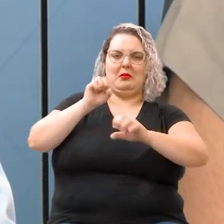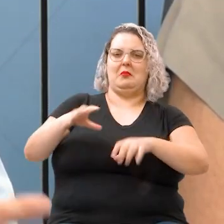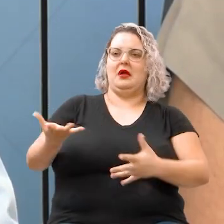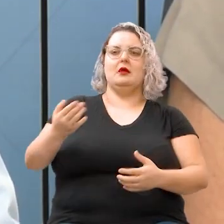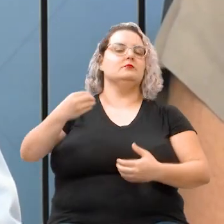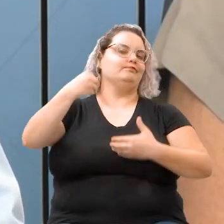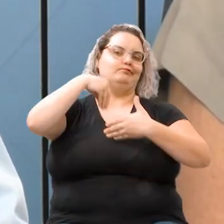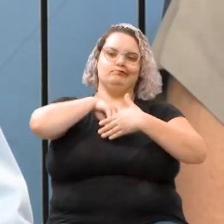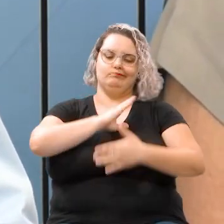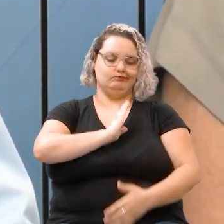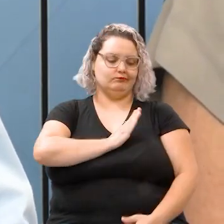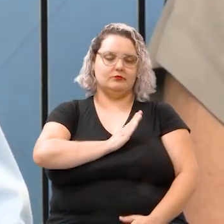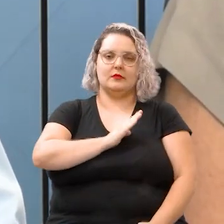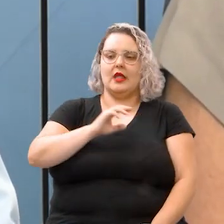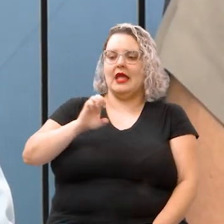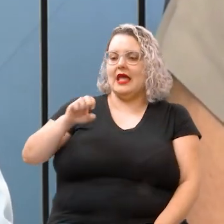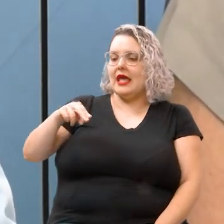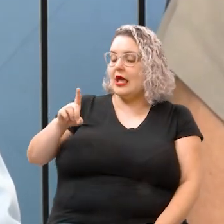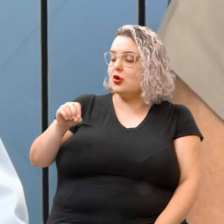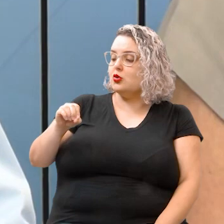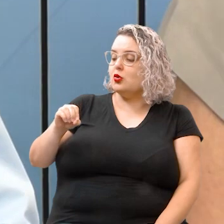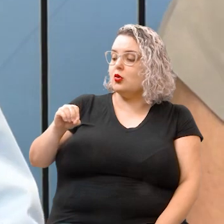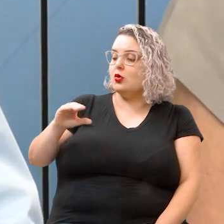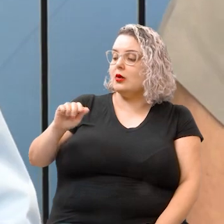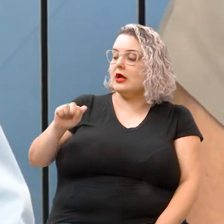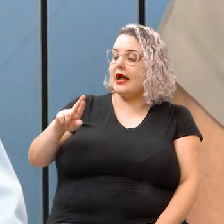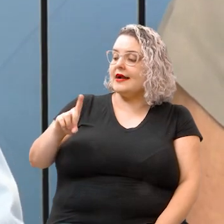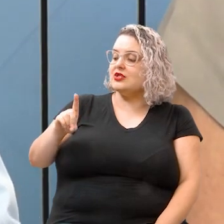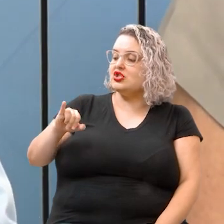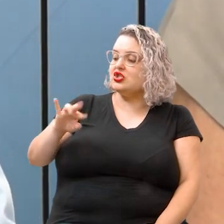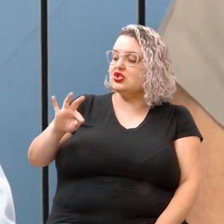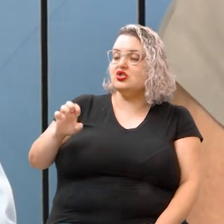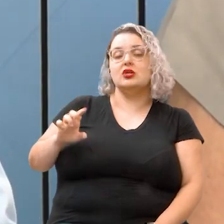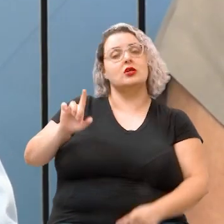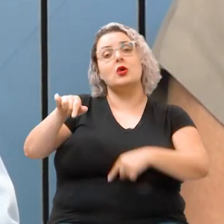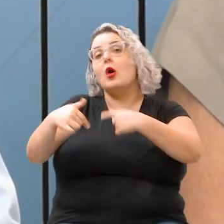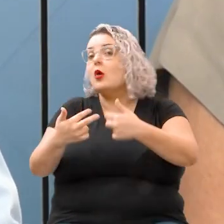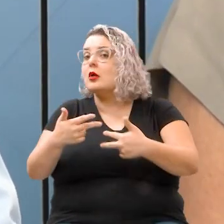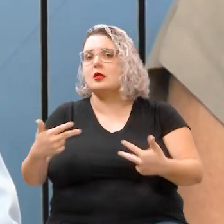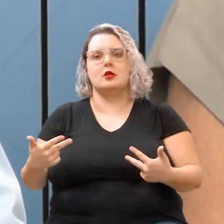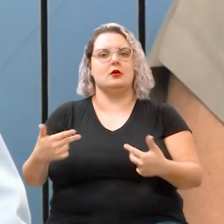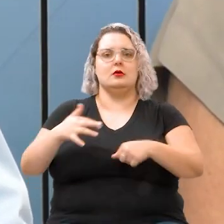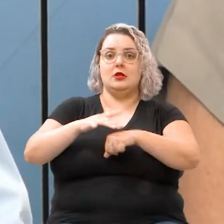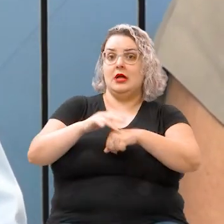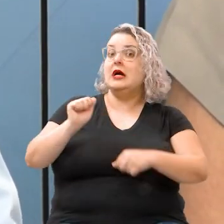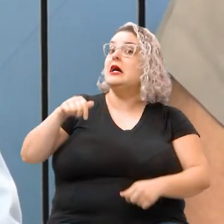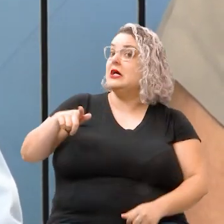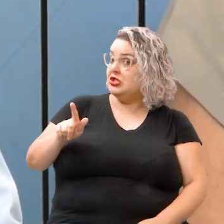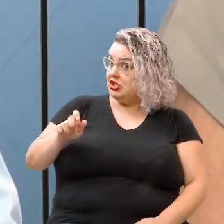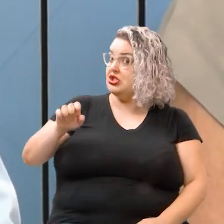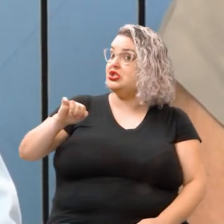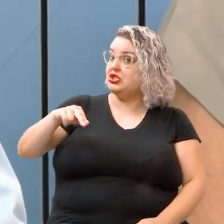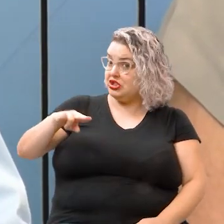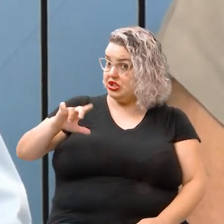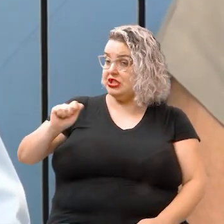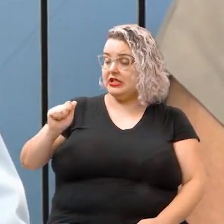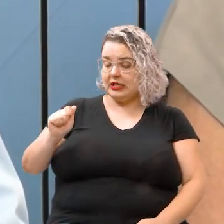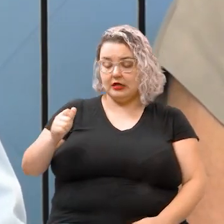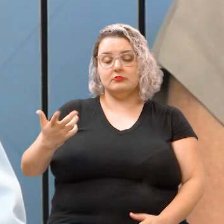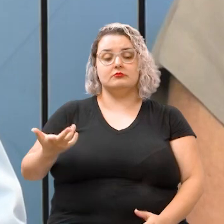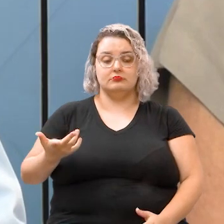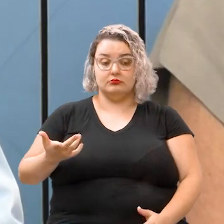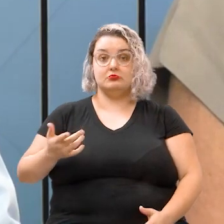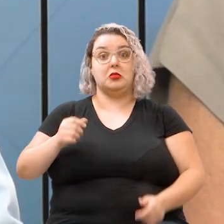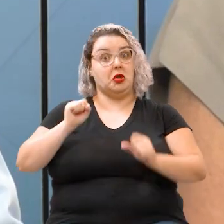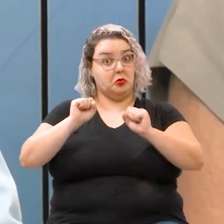o coração, no caso de endocardite, alguns abscessos muito importantes, que levam a quadros de angina, né, que são abscessos bilaterais,